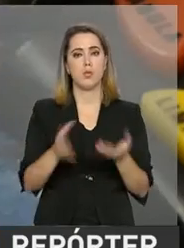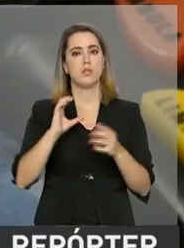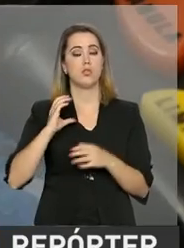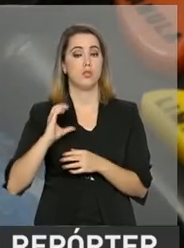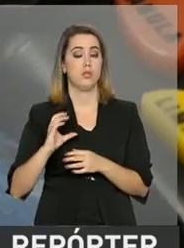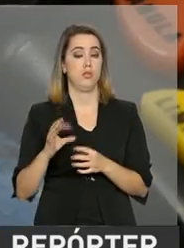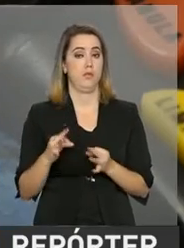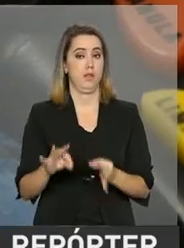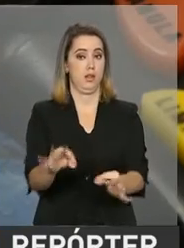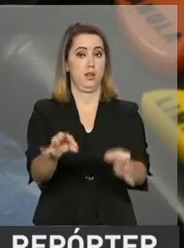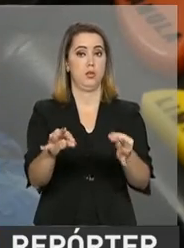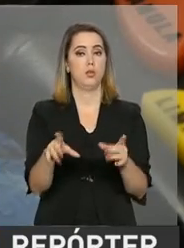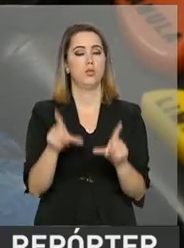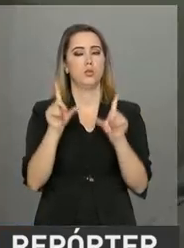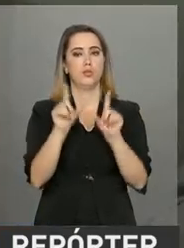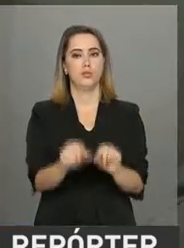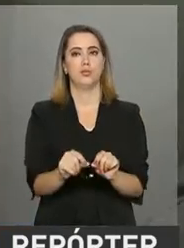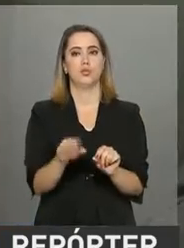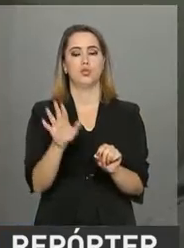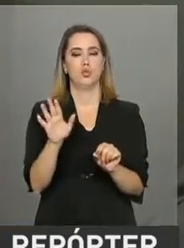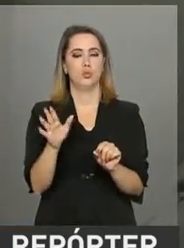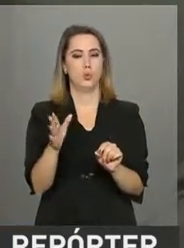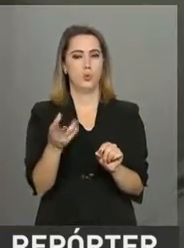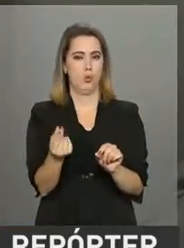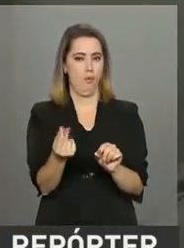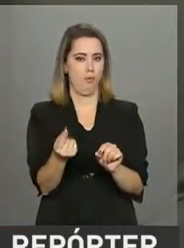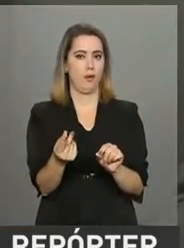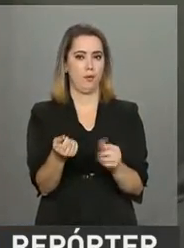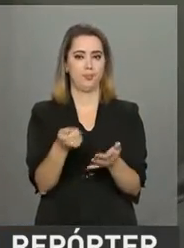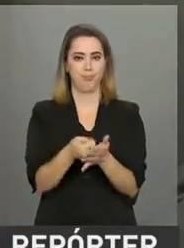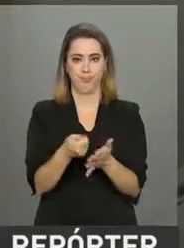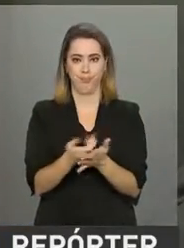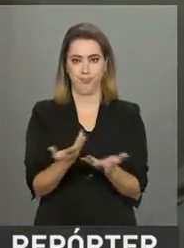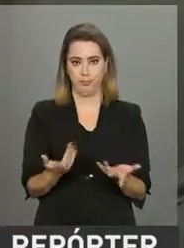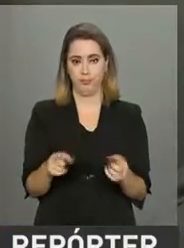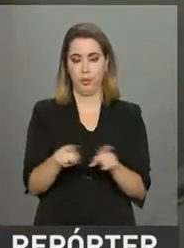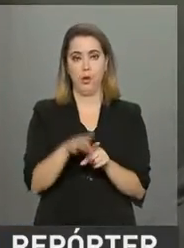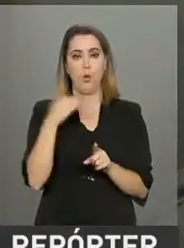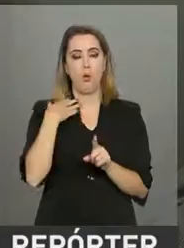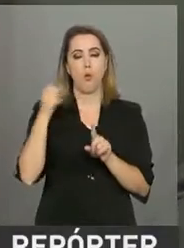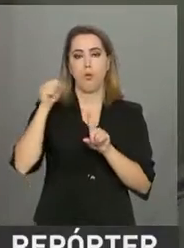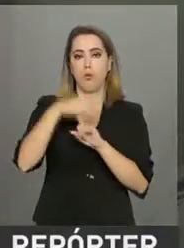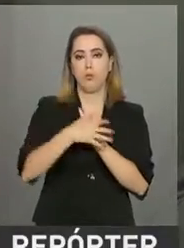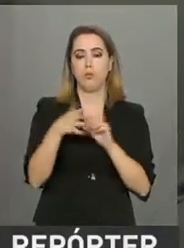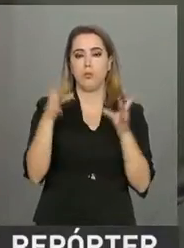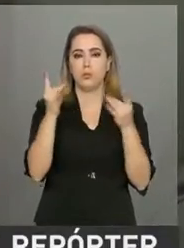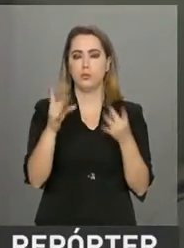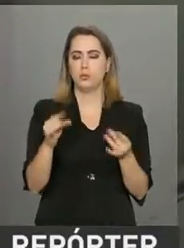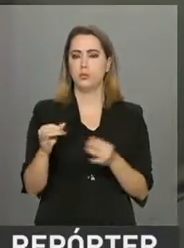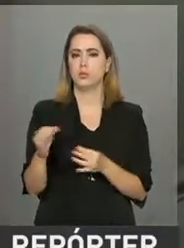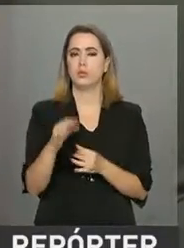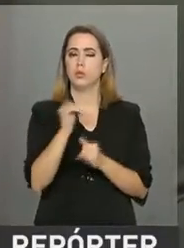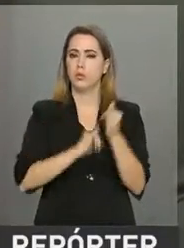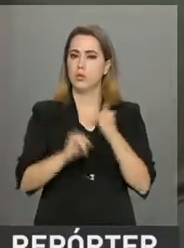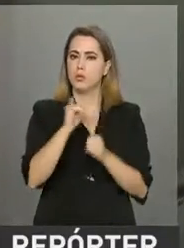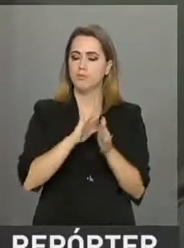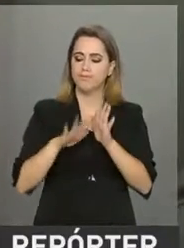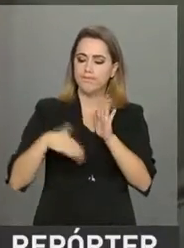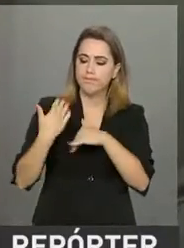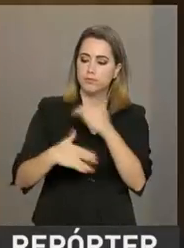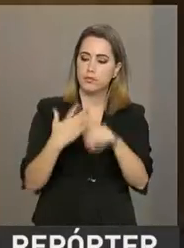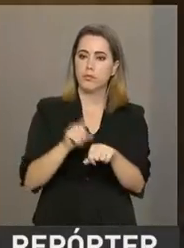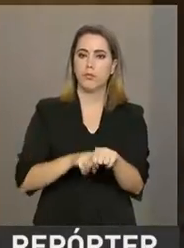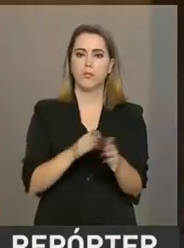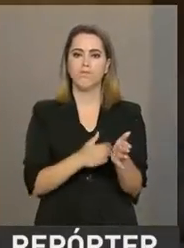a reduzir custos o presidente do banco central destacou que os efeitos vão ser sentidos ao longo do